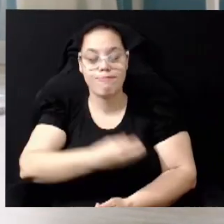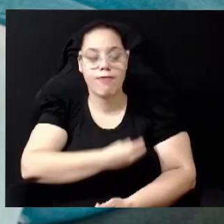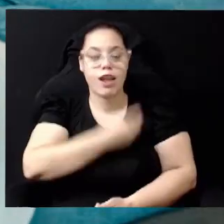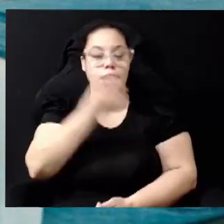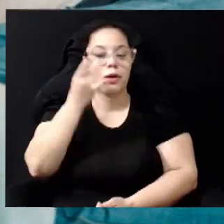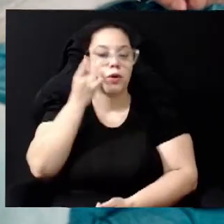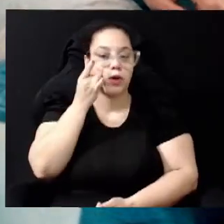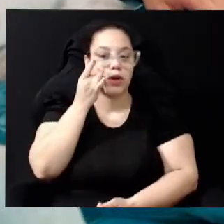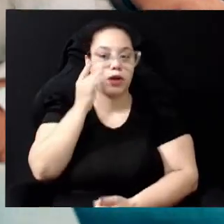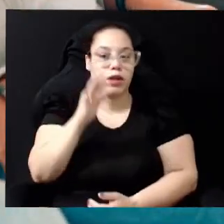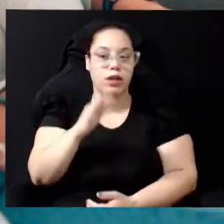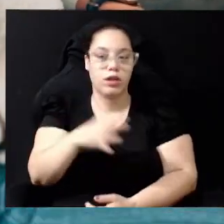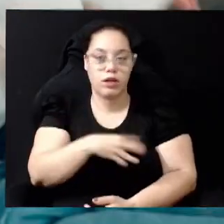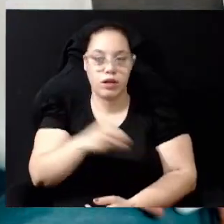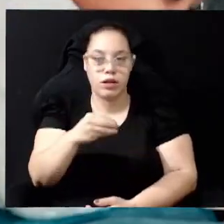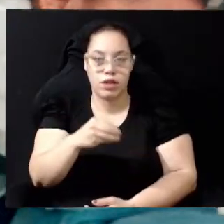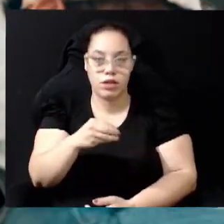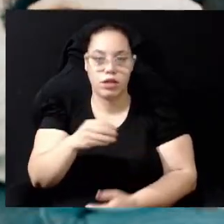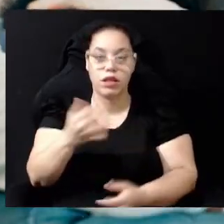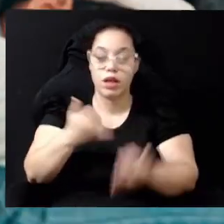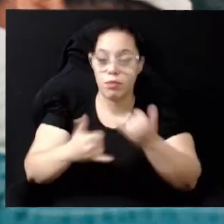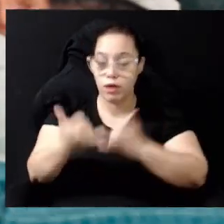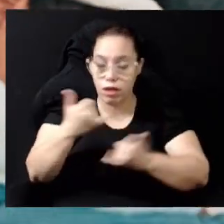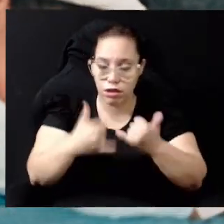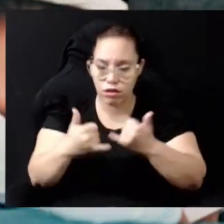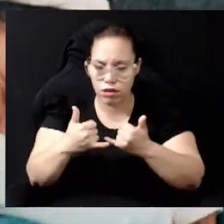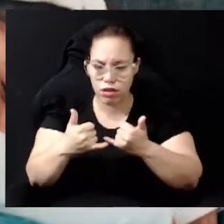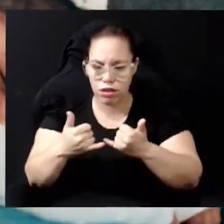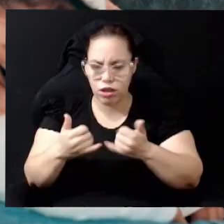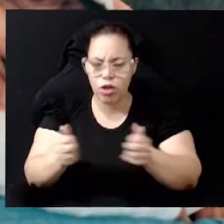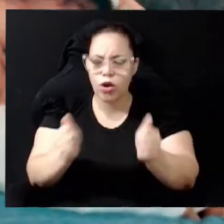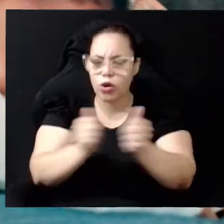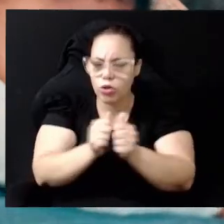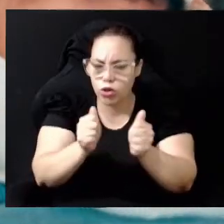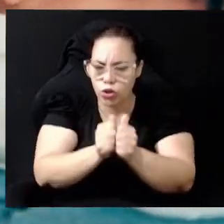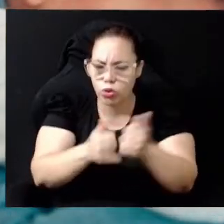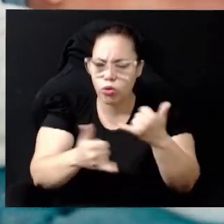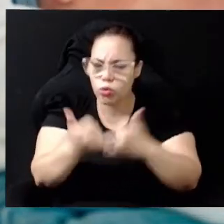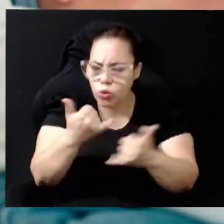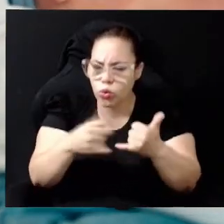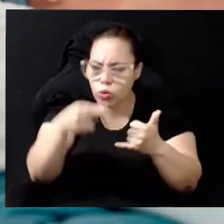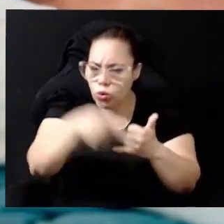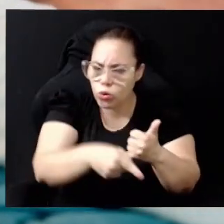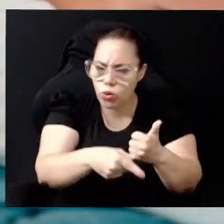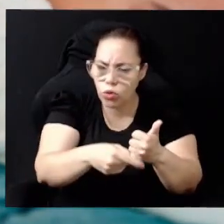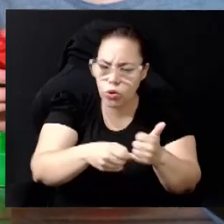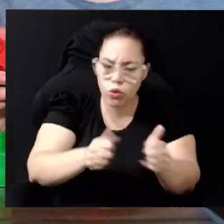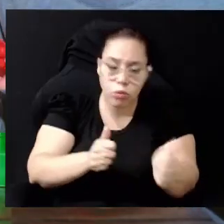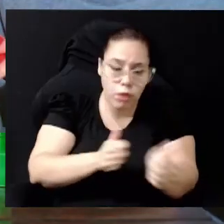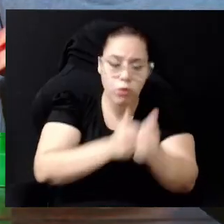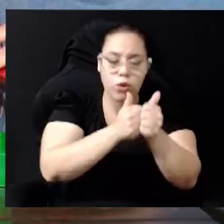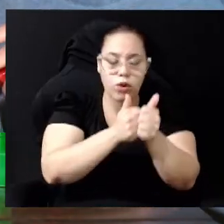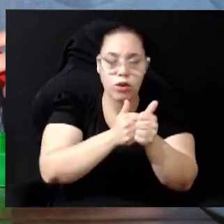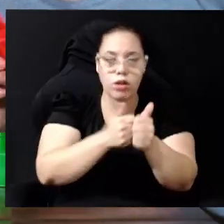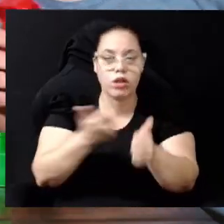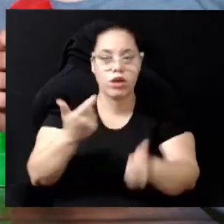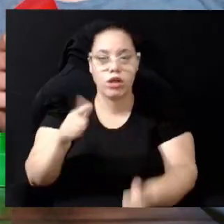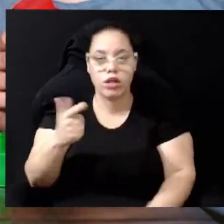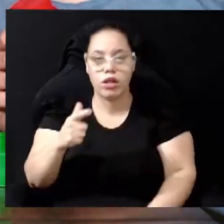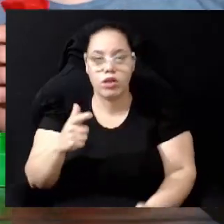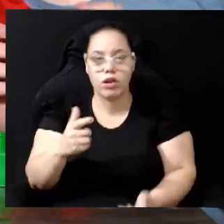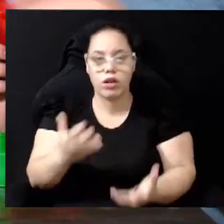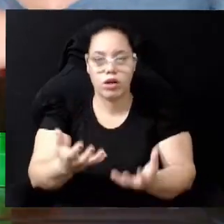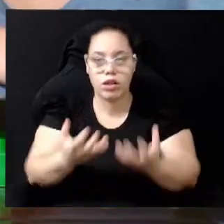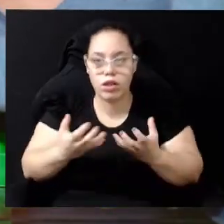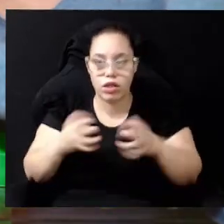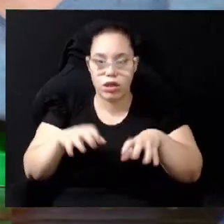o filho está lá, está brincando, participa daquela brincadeira. Chega mais próximo. Se você não quer brincar com o filho, pelo menos